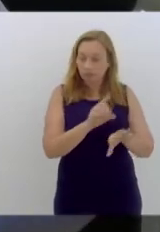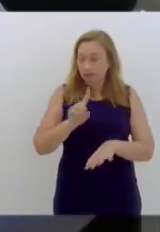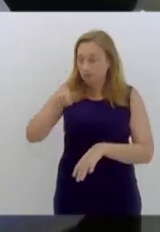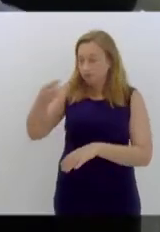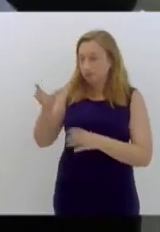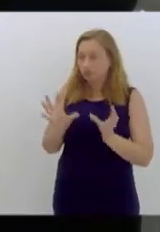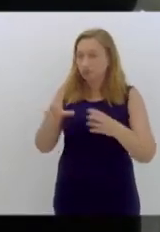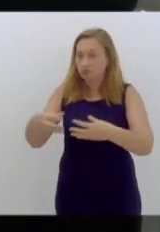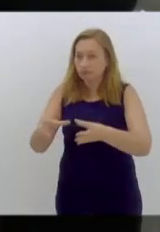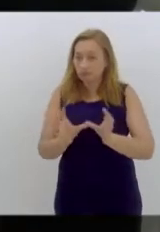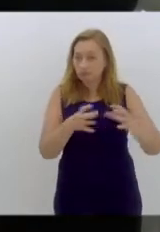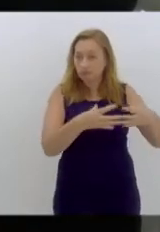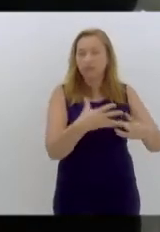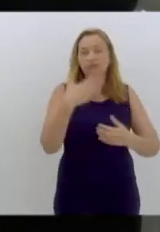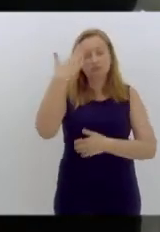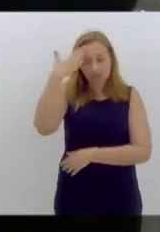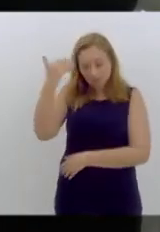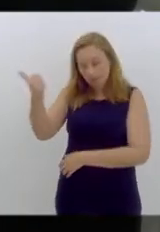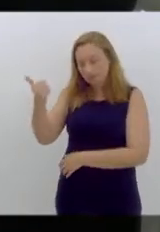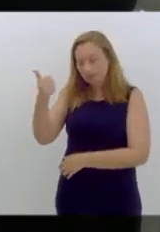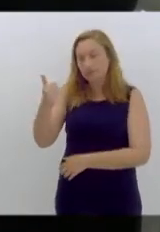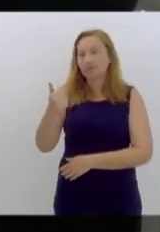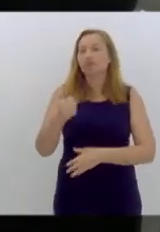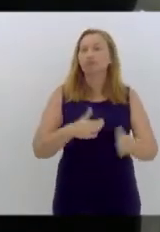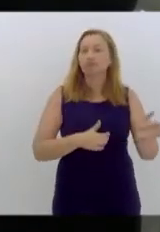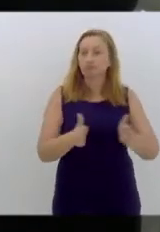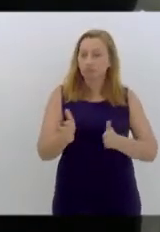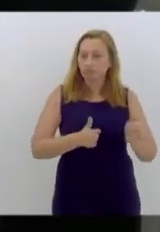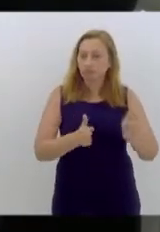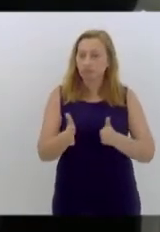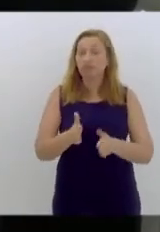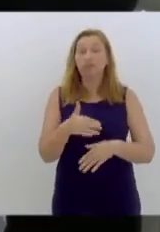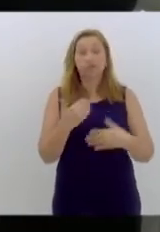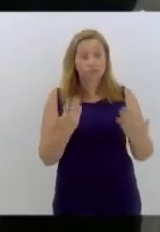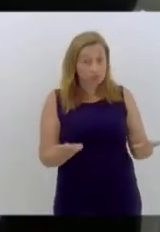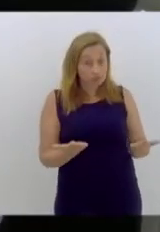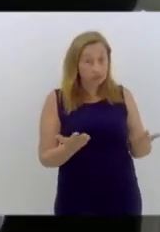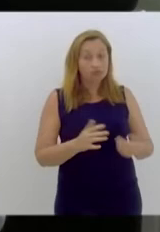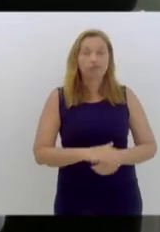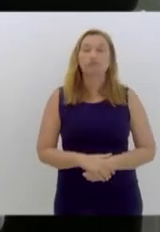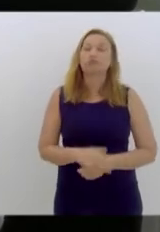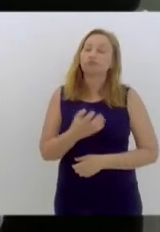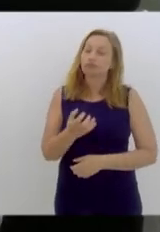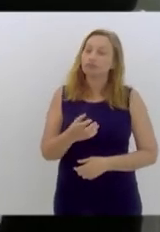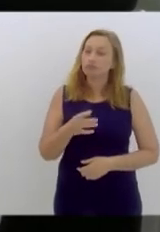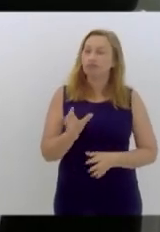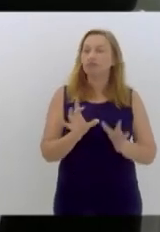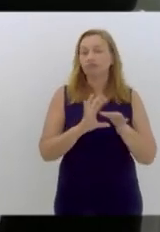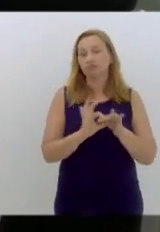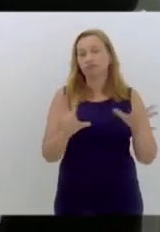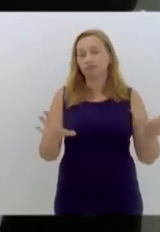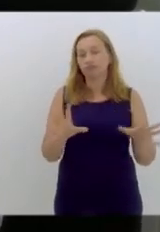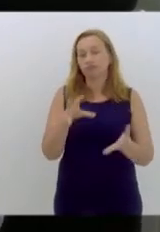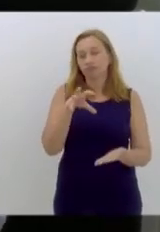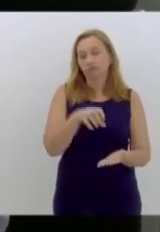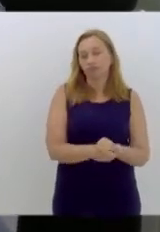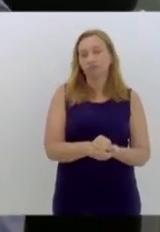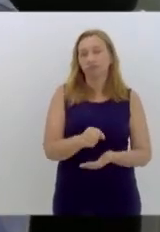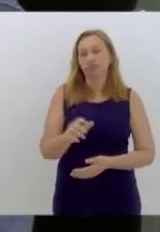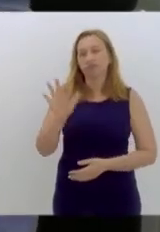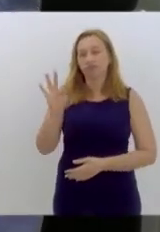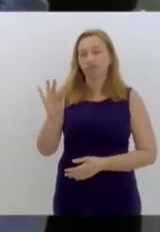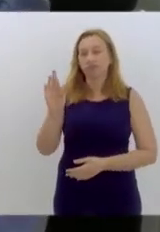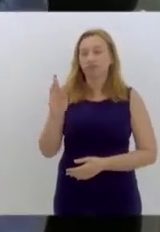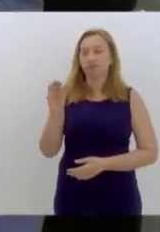outros setores, sabíamos dois prazos, não é? Então, eu queria deixar esse registro do